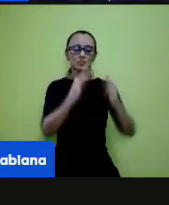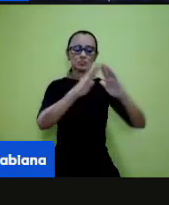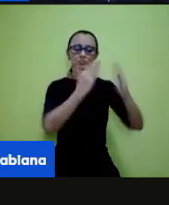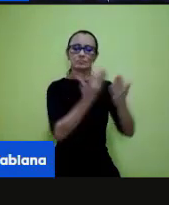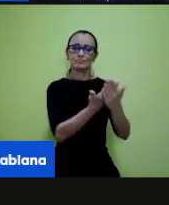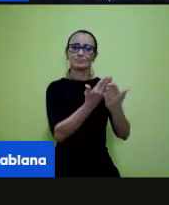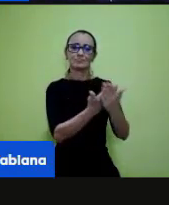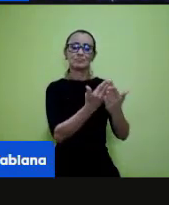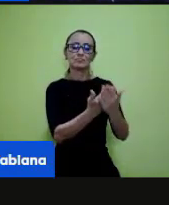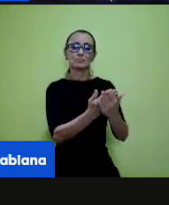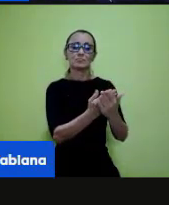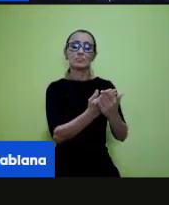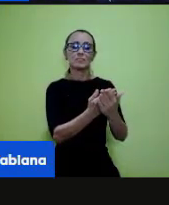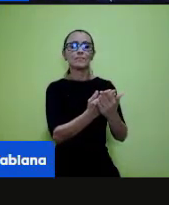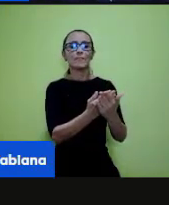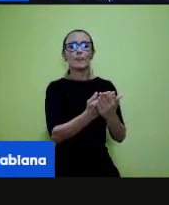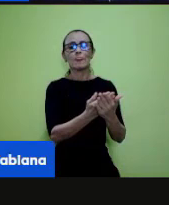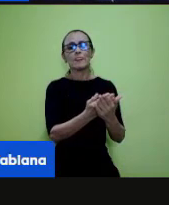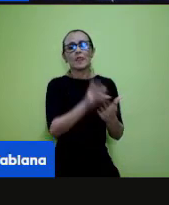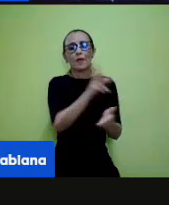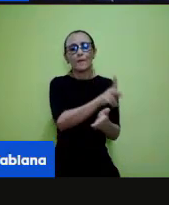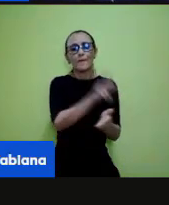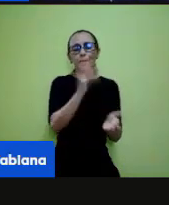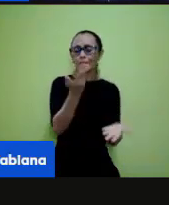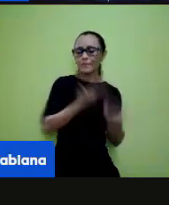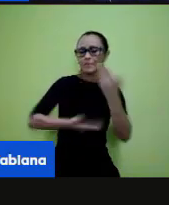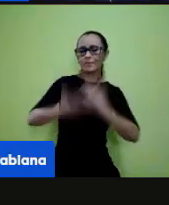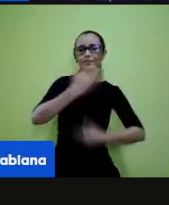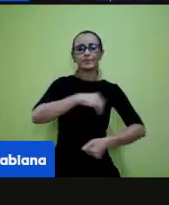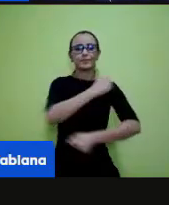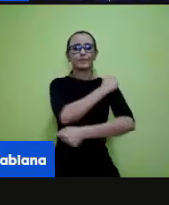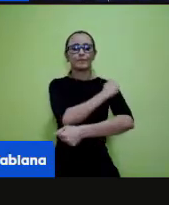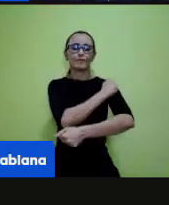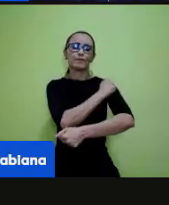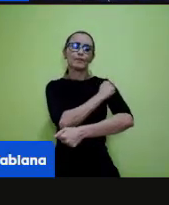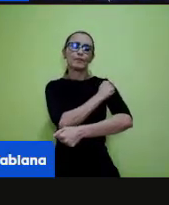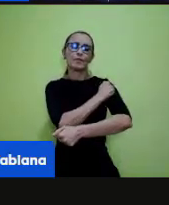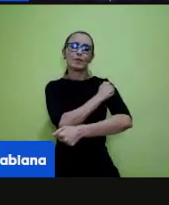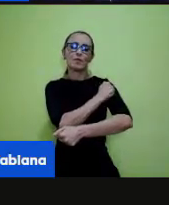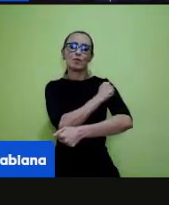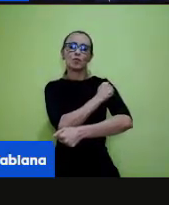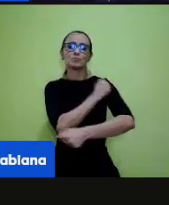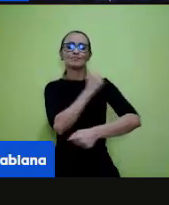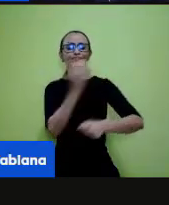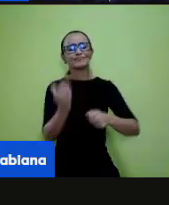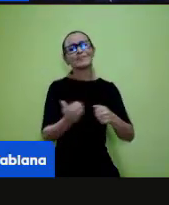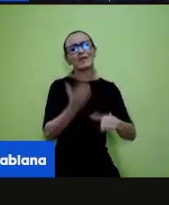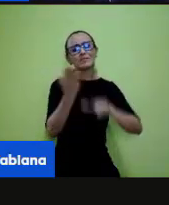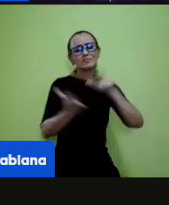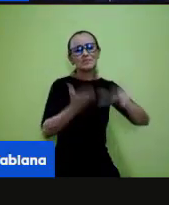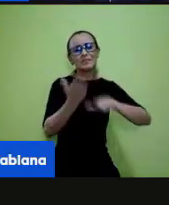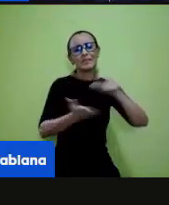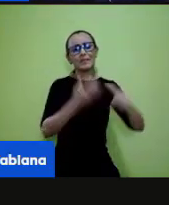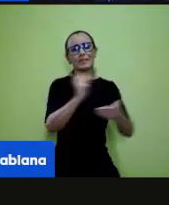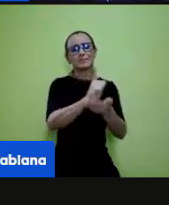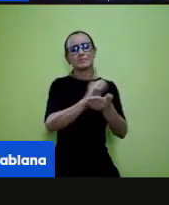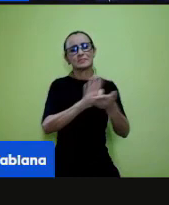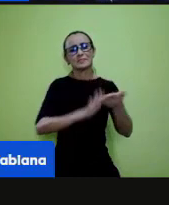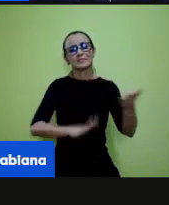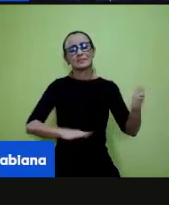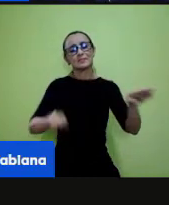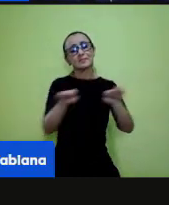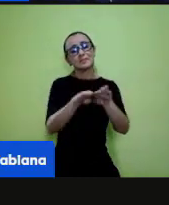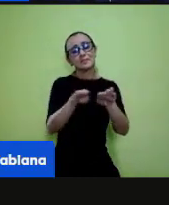onde os professores envolveram os alunos, fazendo trabalhos, fazendo atividades, e isso também para os